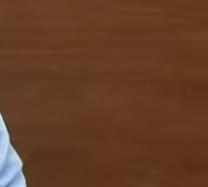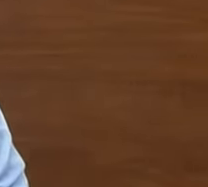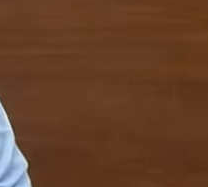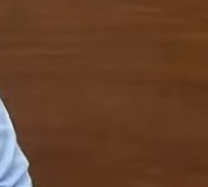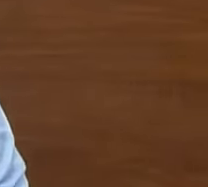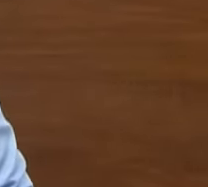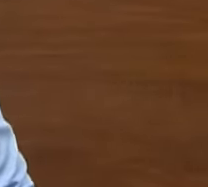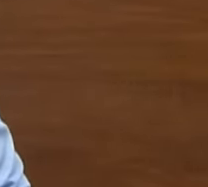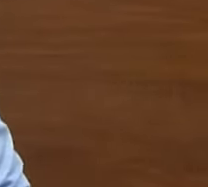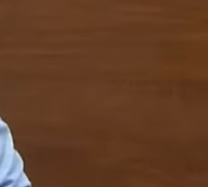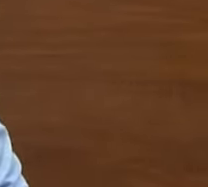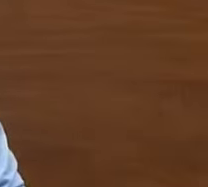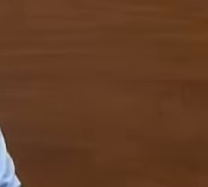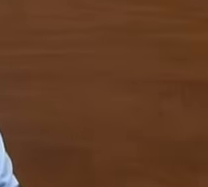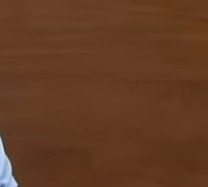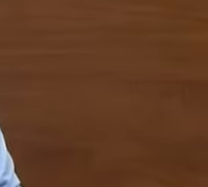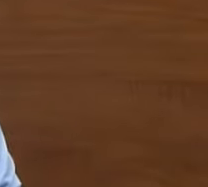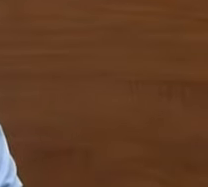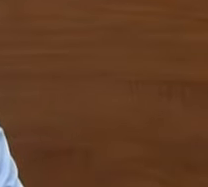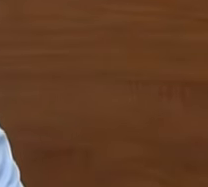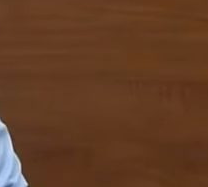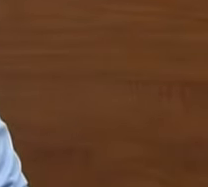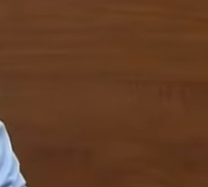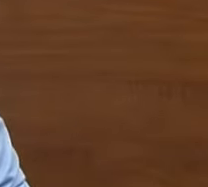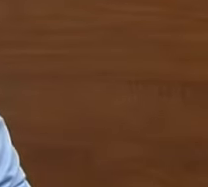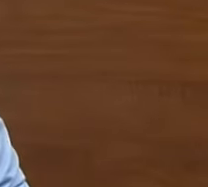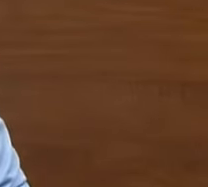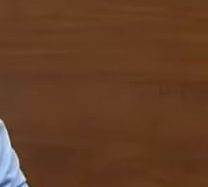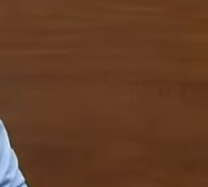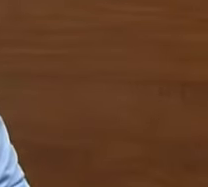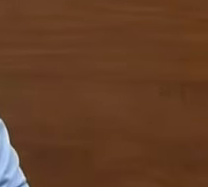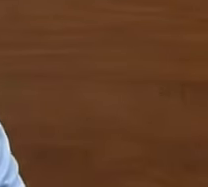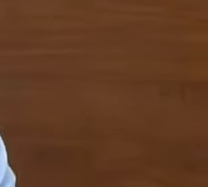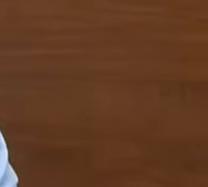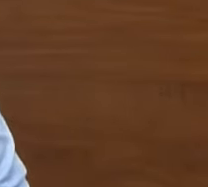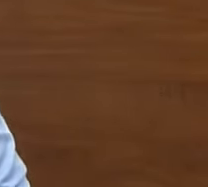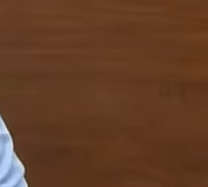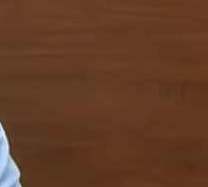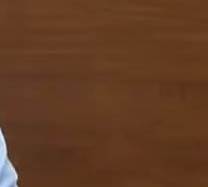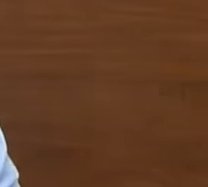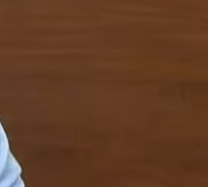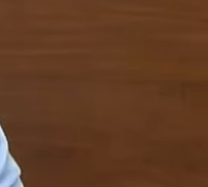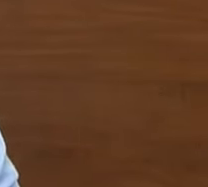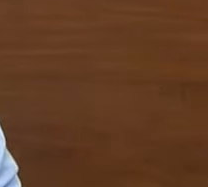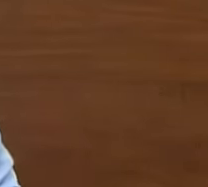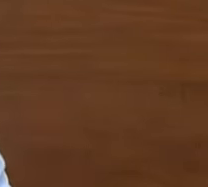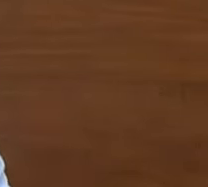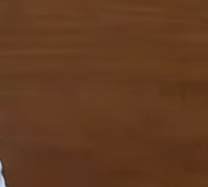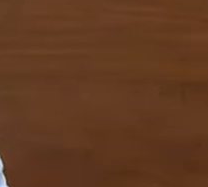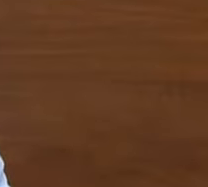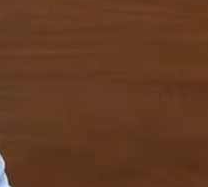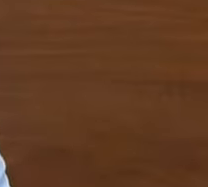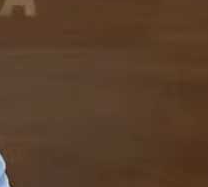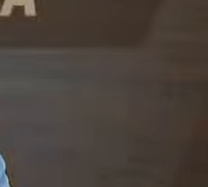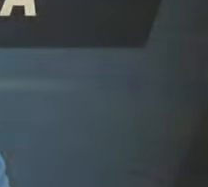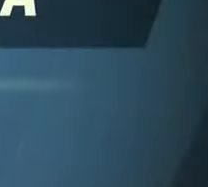comissões. Você pode acompanhar as notícias sobre as atividades do Legislativo em nossos portais e redes sociais.